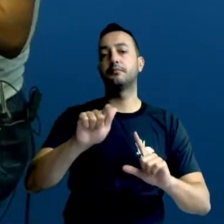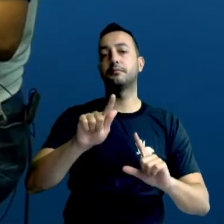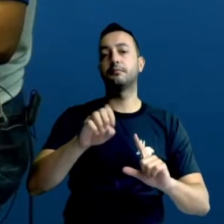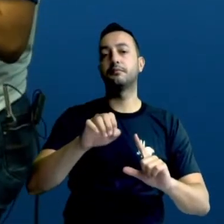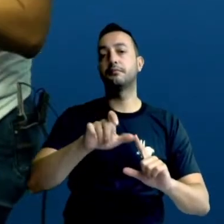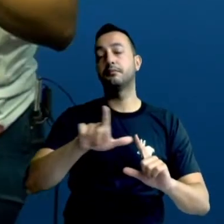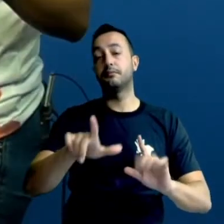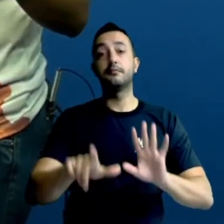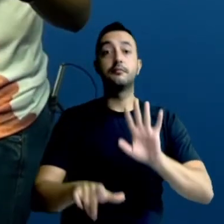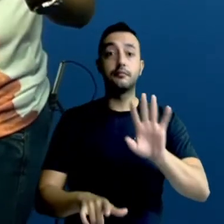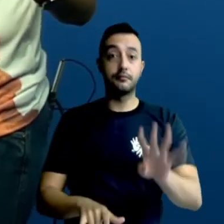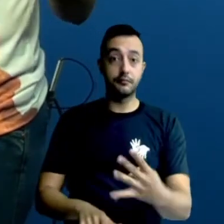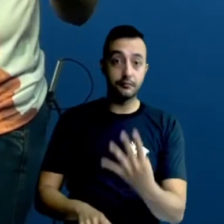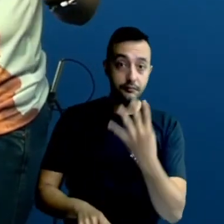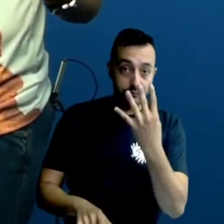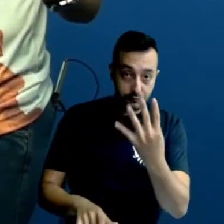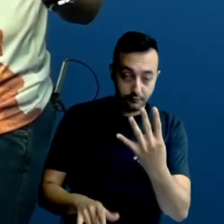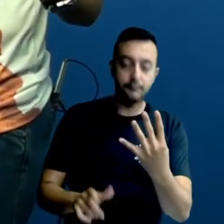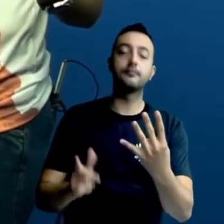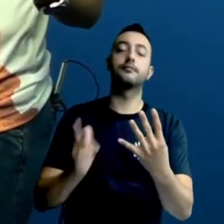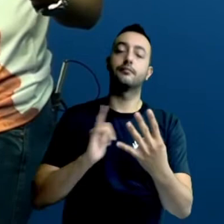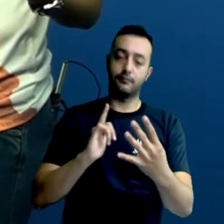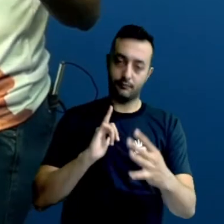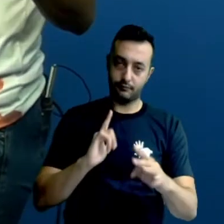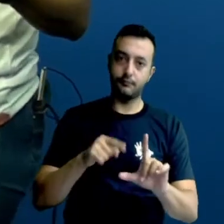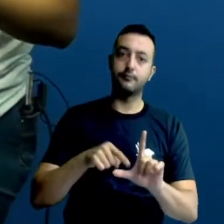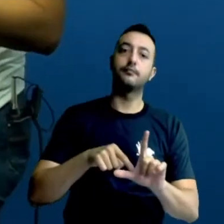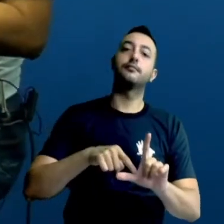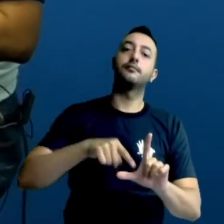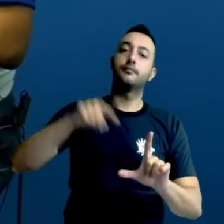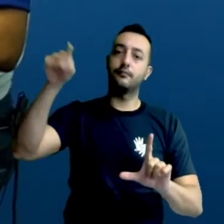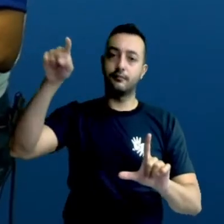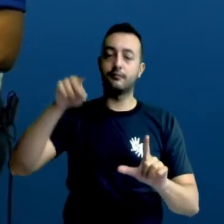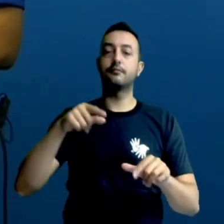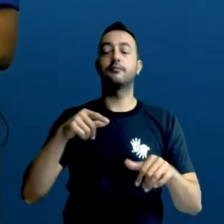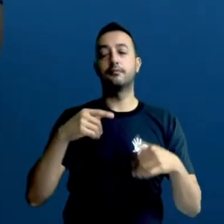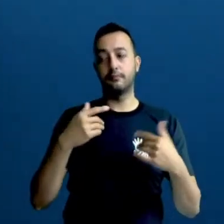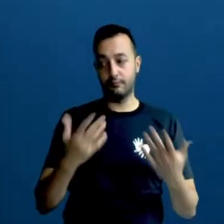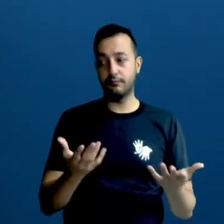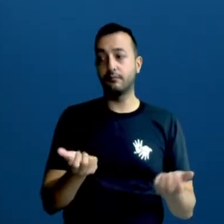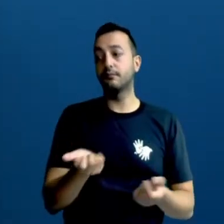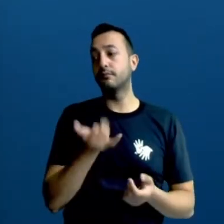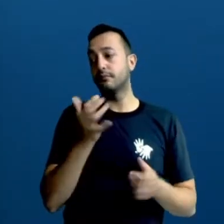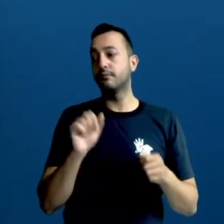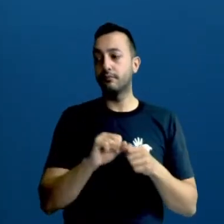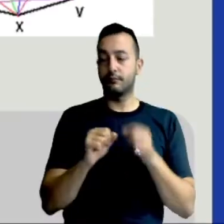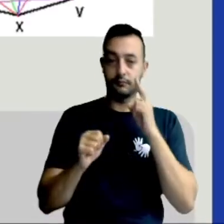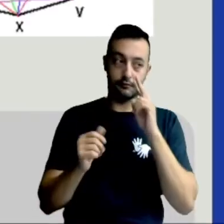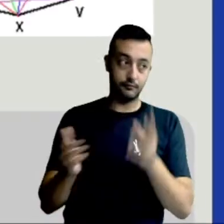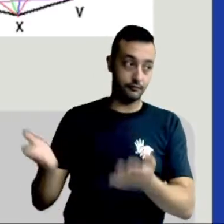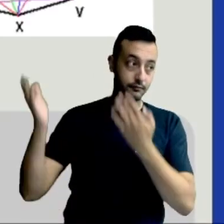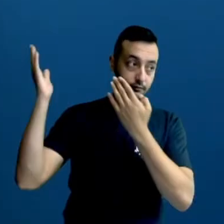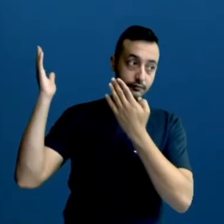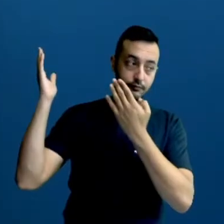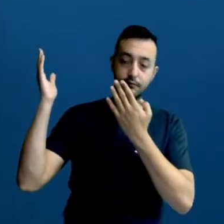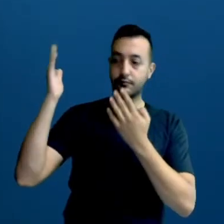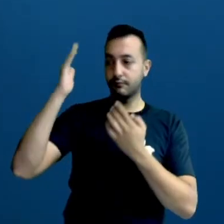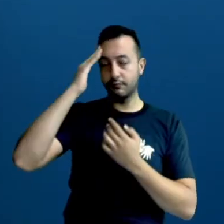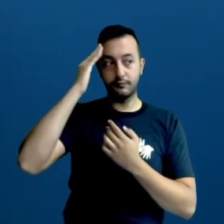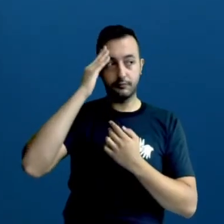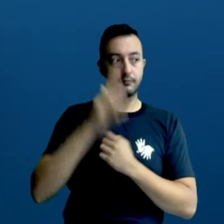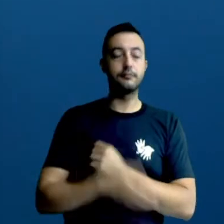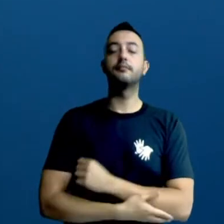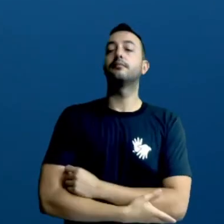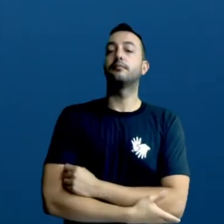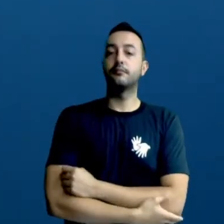quadriláteros, todos têm. E quantas diagonais dá para formar? É isso que a gente quer responder, tá? Então, olha para cá, para o desenho, vamos